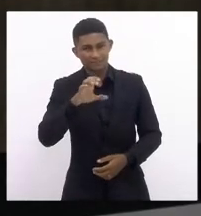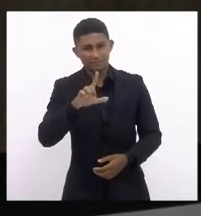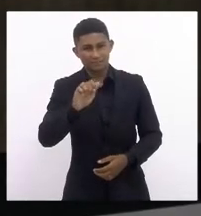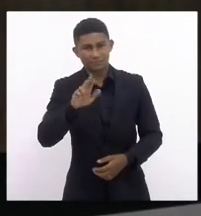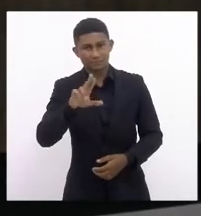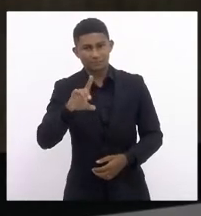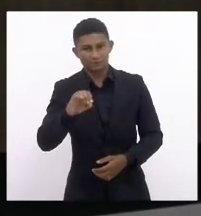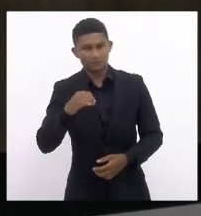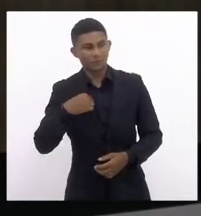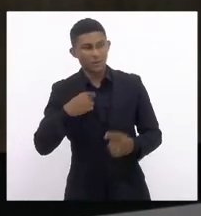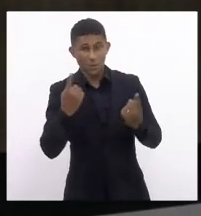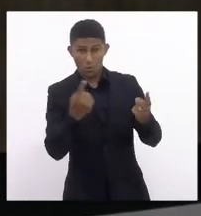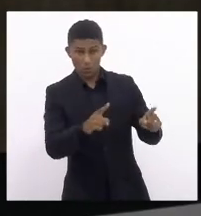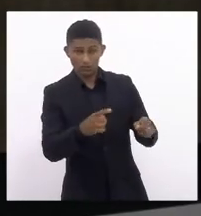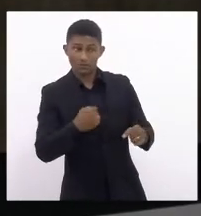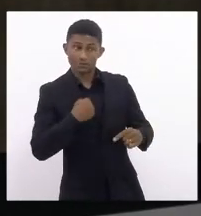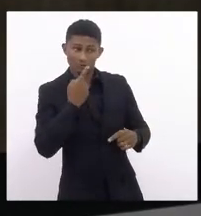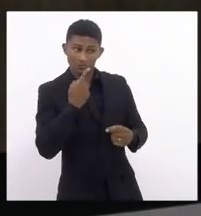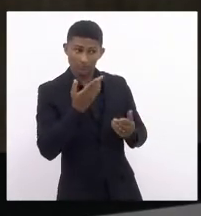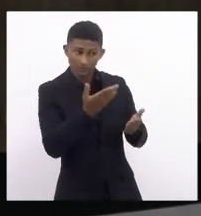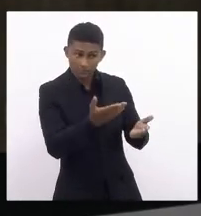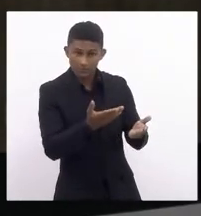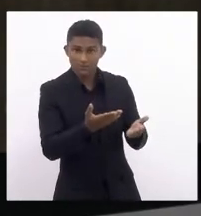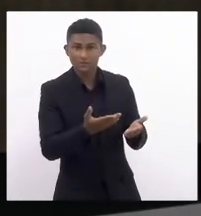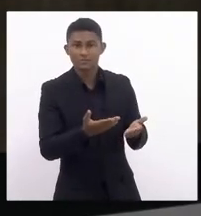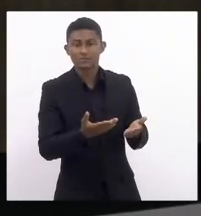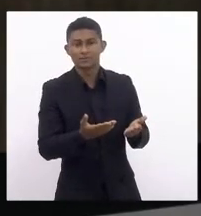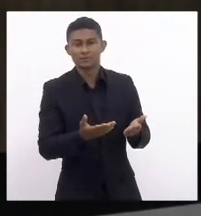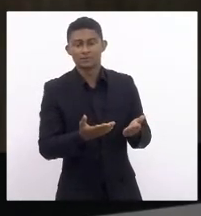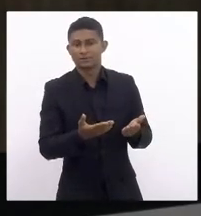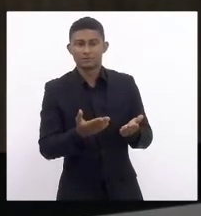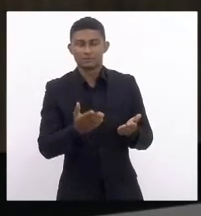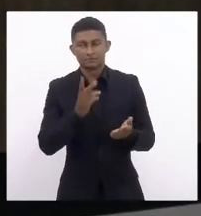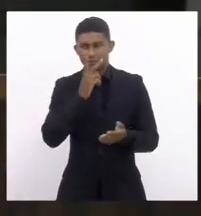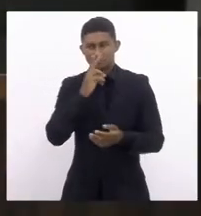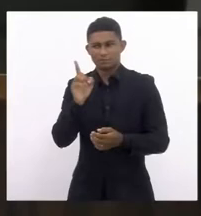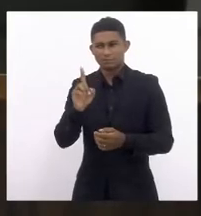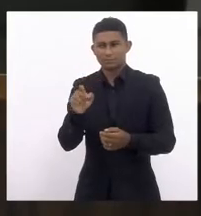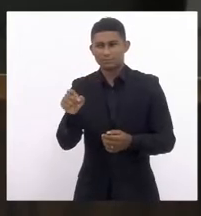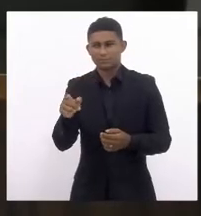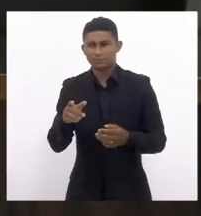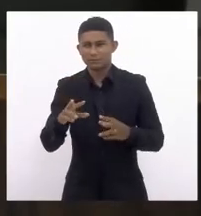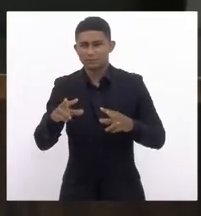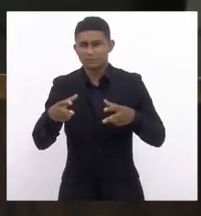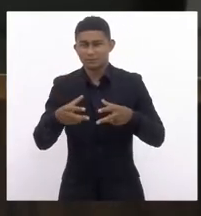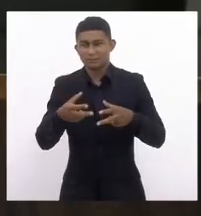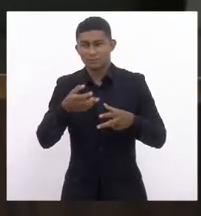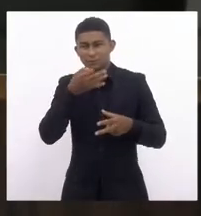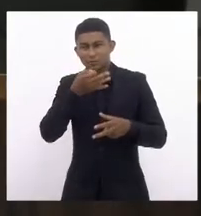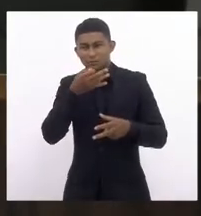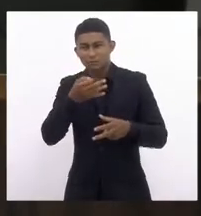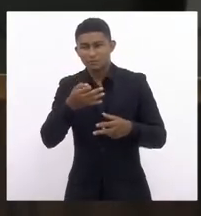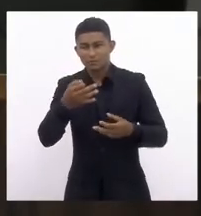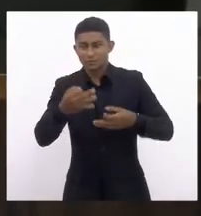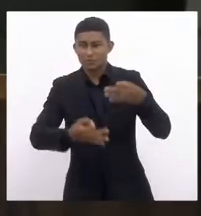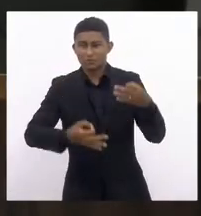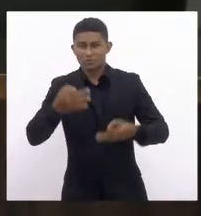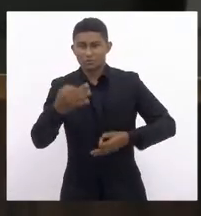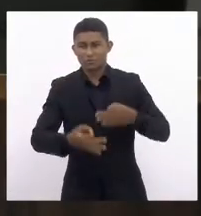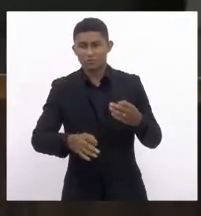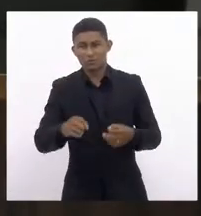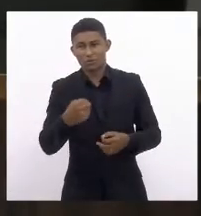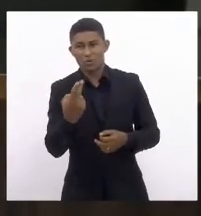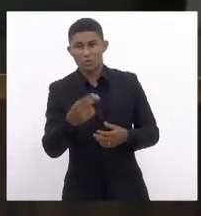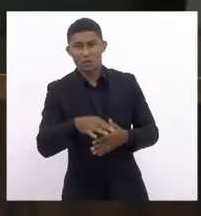senhor presidente, estou esclarecendo a Vossa Excelência. Não me parece, Vossa Excelência está emitindo parecer pela Comissão de Constituição e Justiça ou como líder do